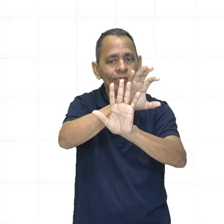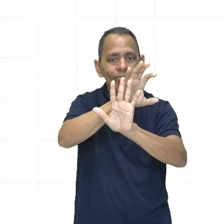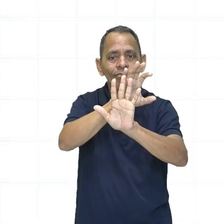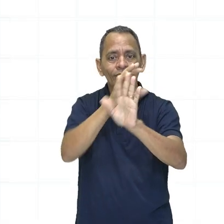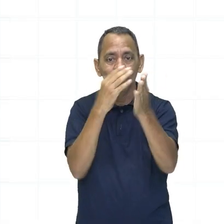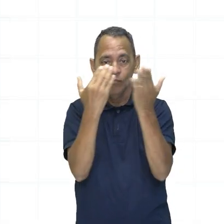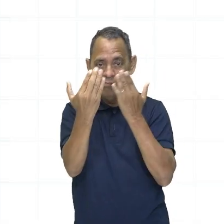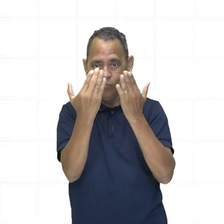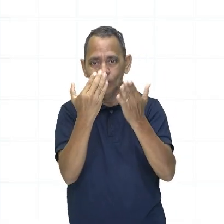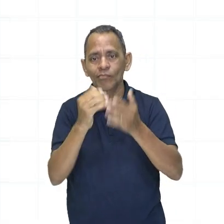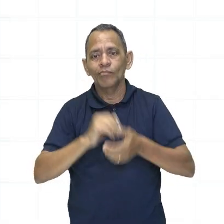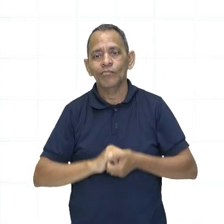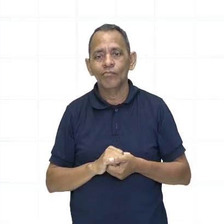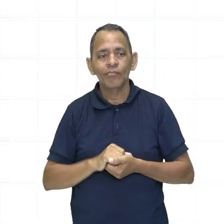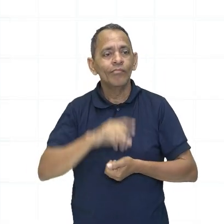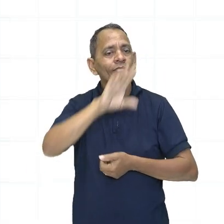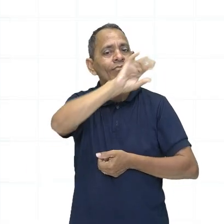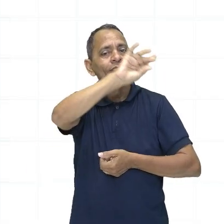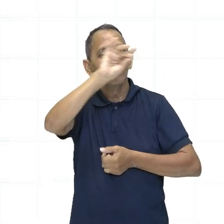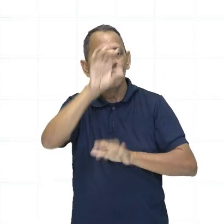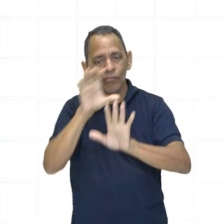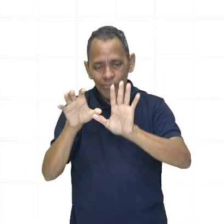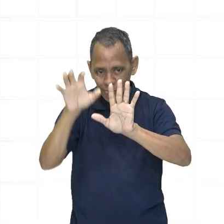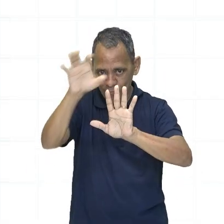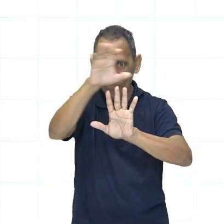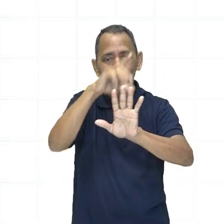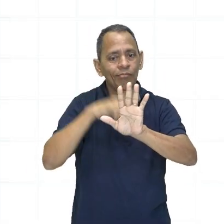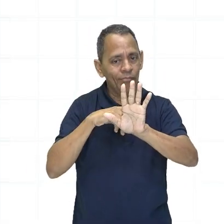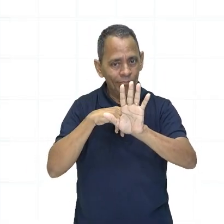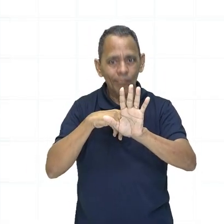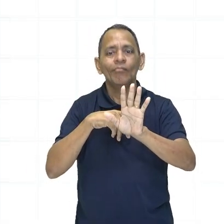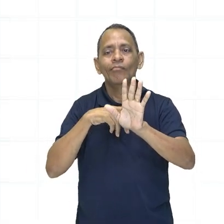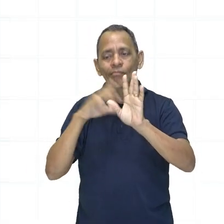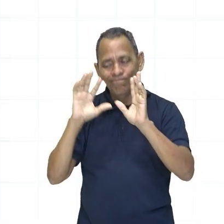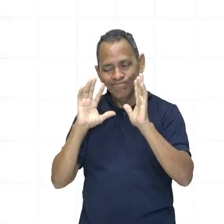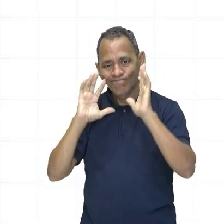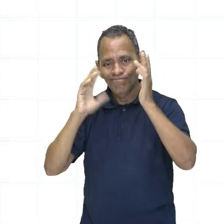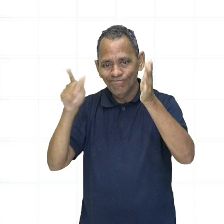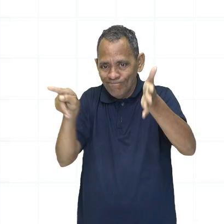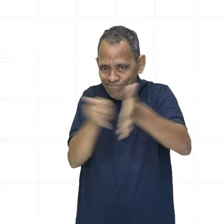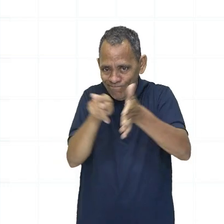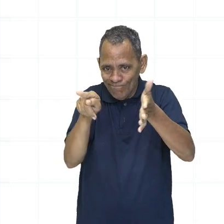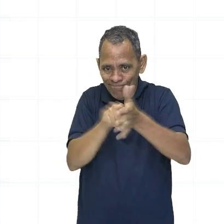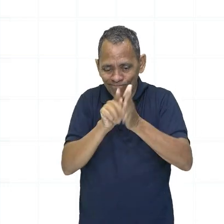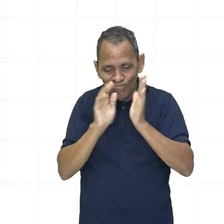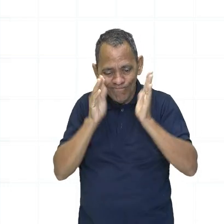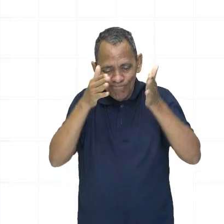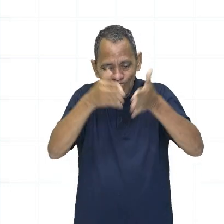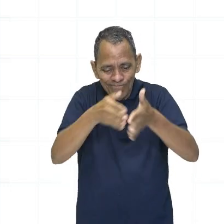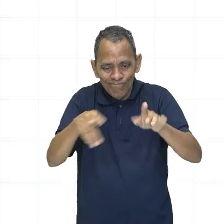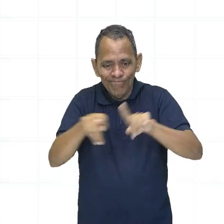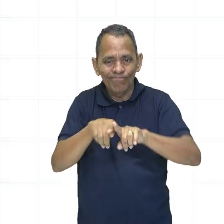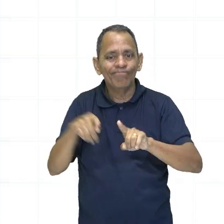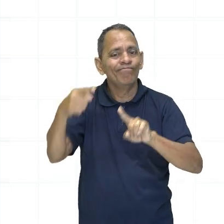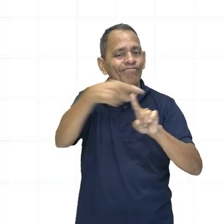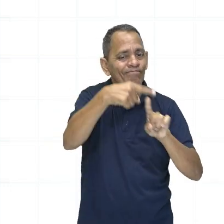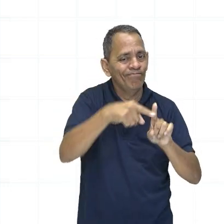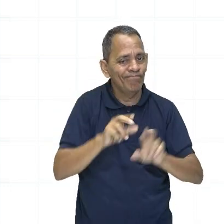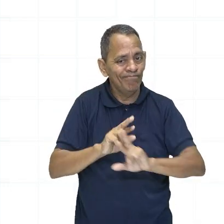Então, cada região tem as suas festas específicas, cada uma tem um estilo diferente.